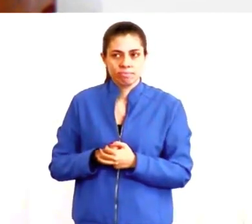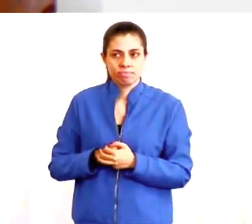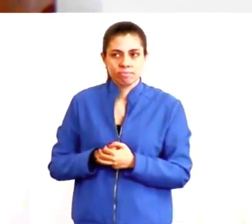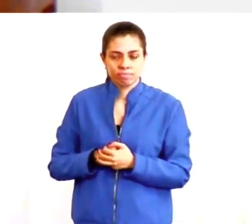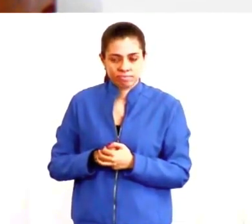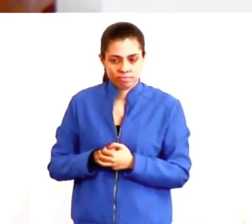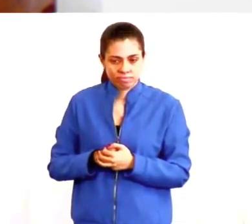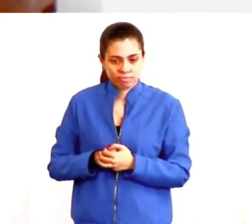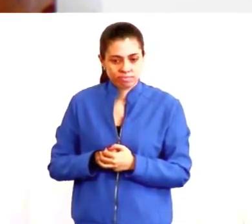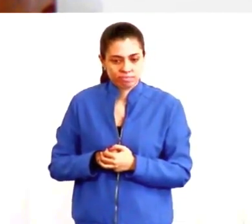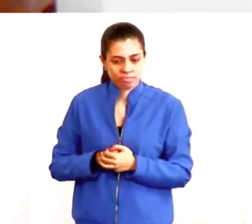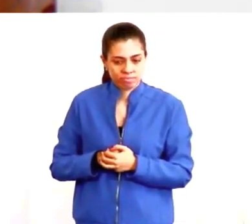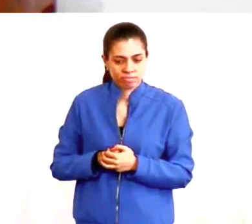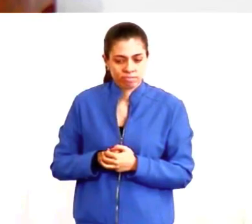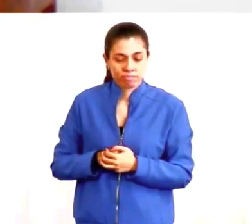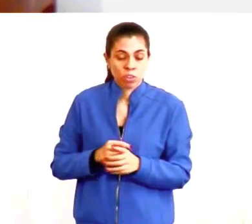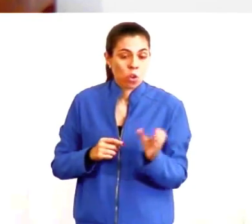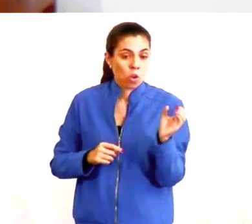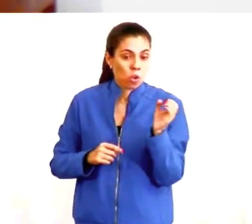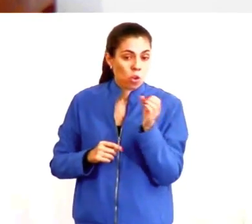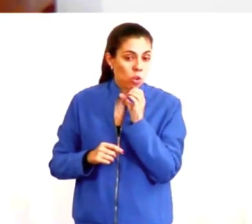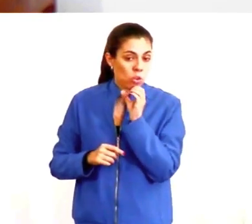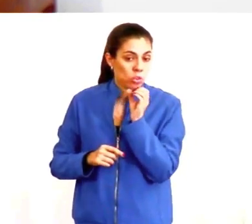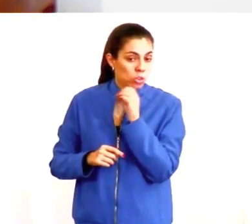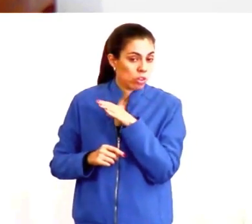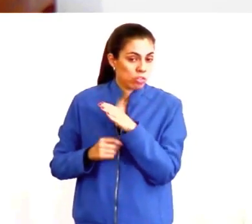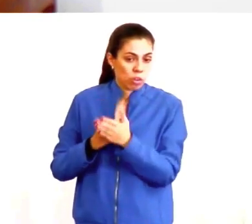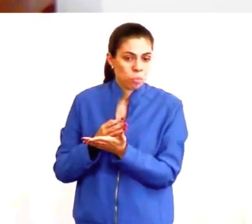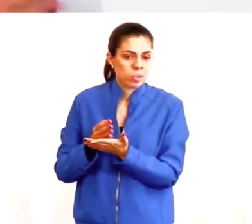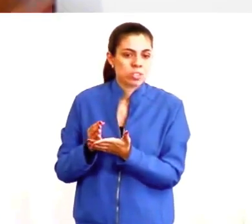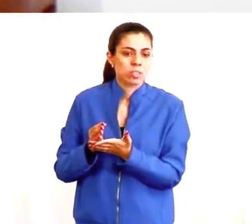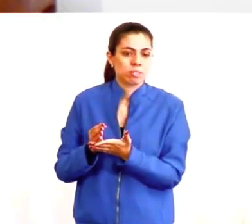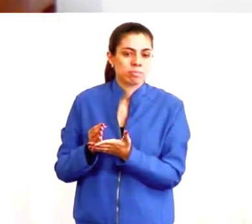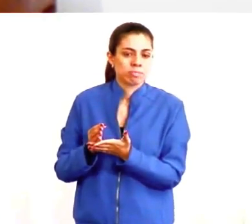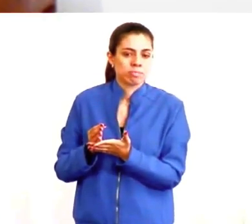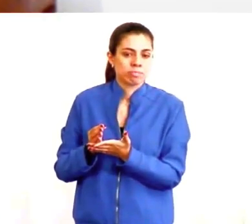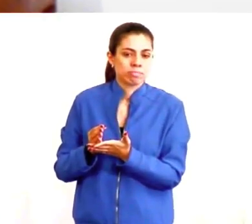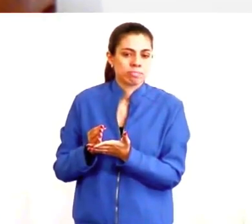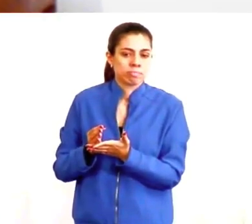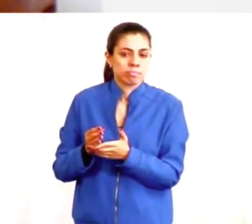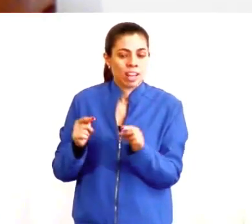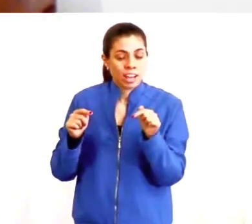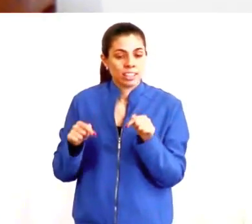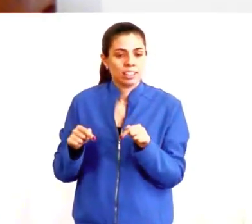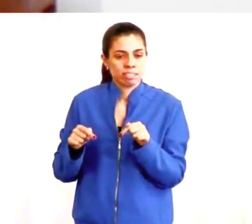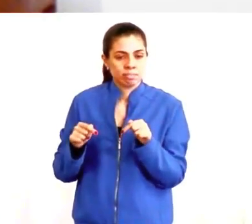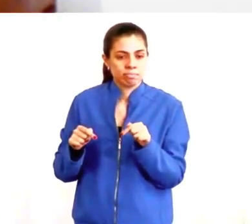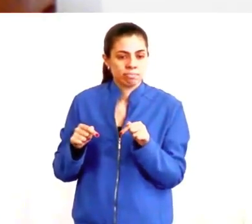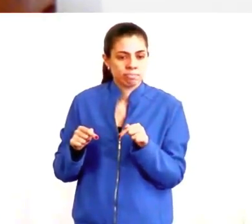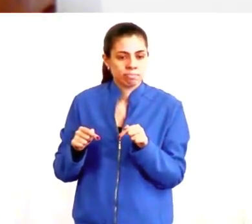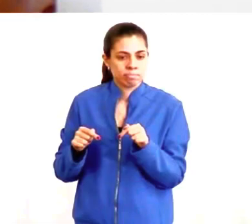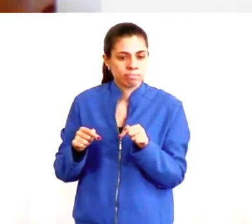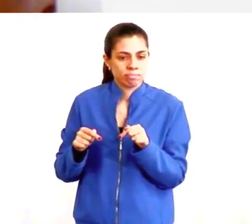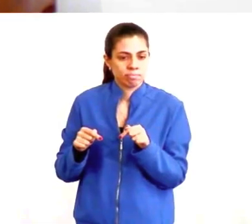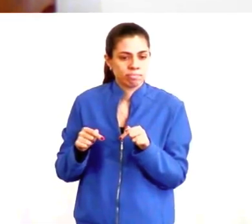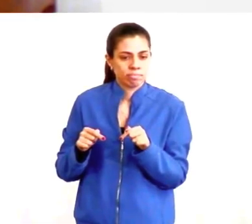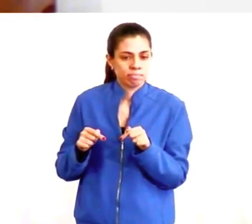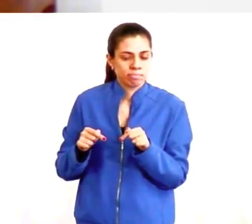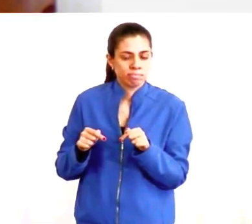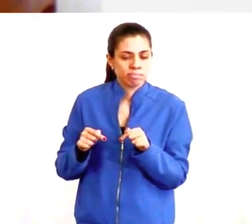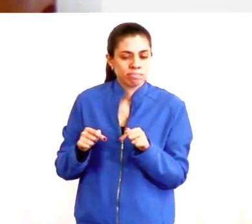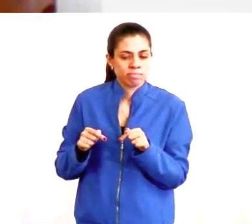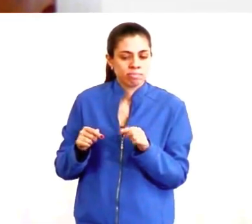forma de viver a fé começou aqui. É a partir daqui que esses discípulos se tornarão a